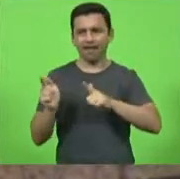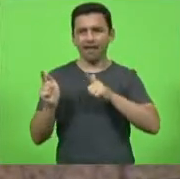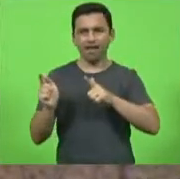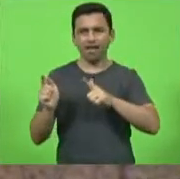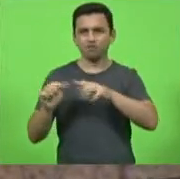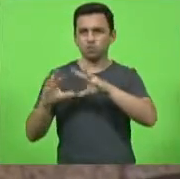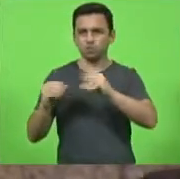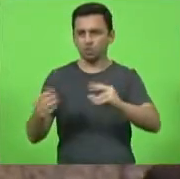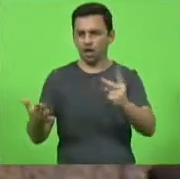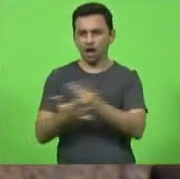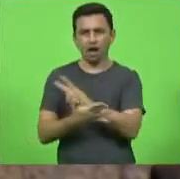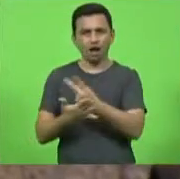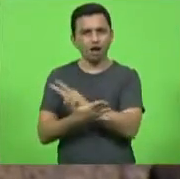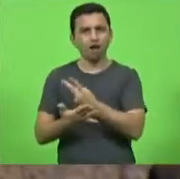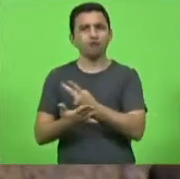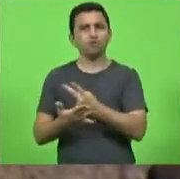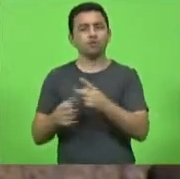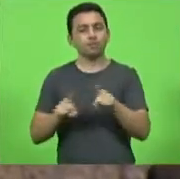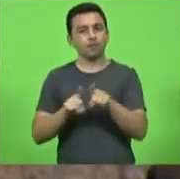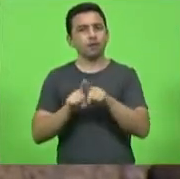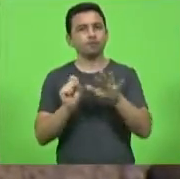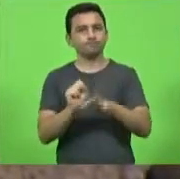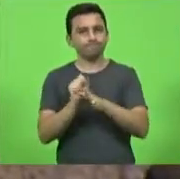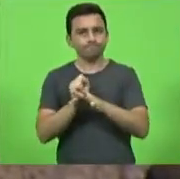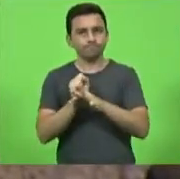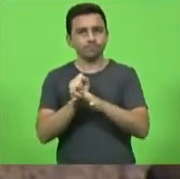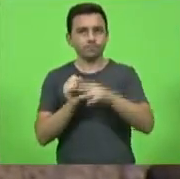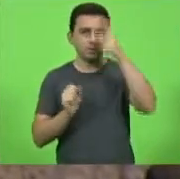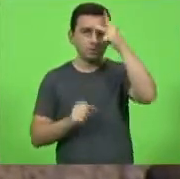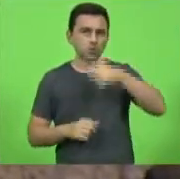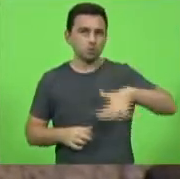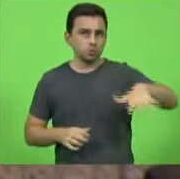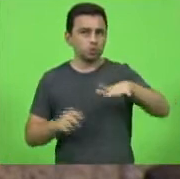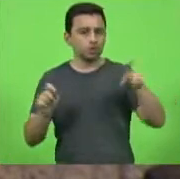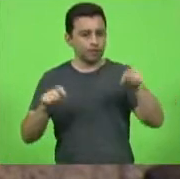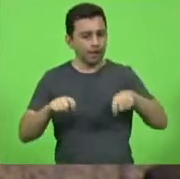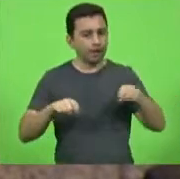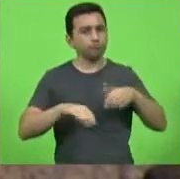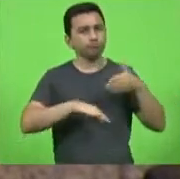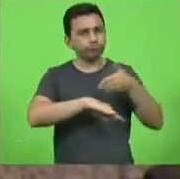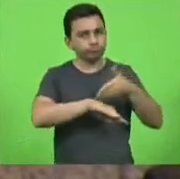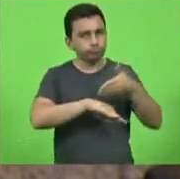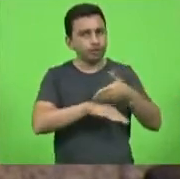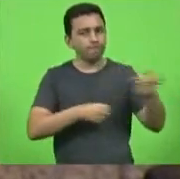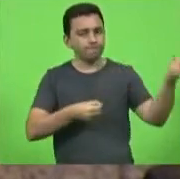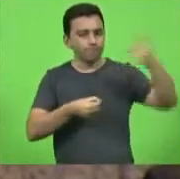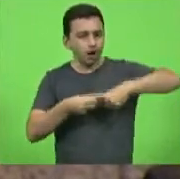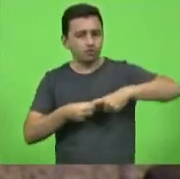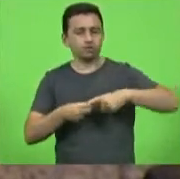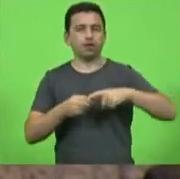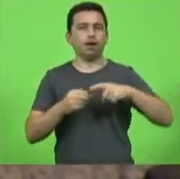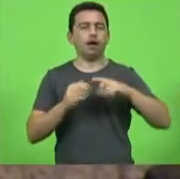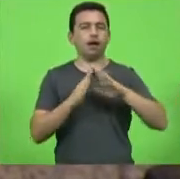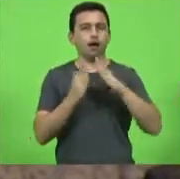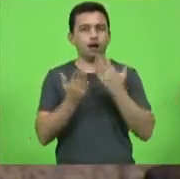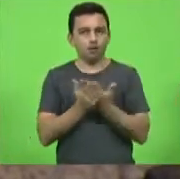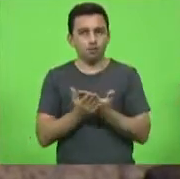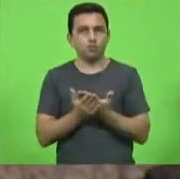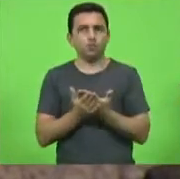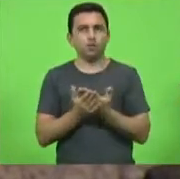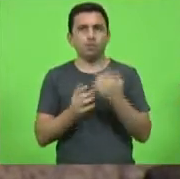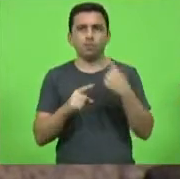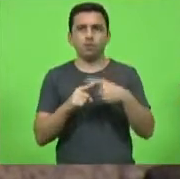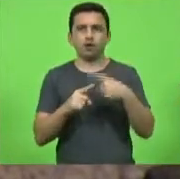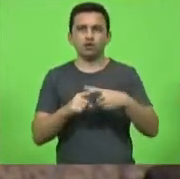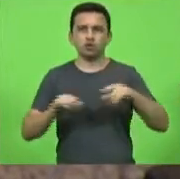declaradas ilegais e para garantir que as pessoas tenham acesso ao retorno às aulas, principalmente porque quem mais